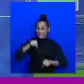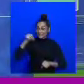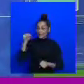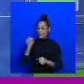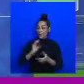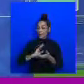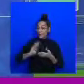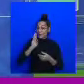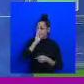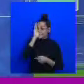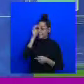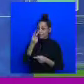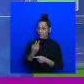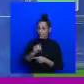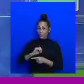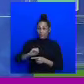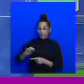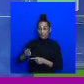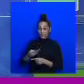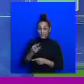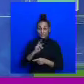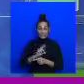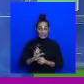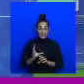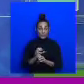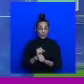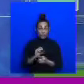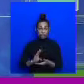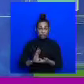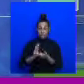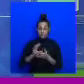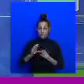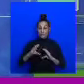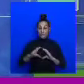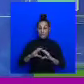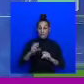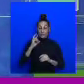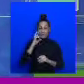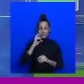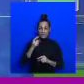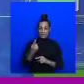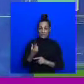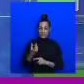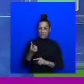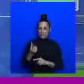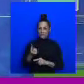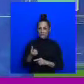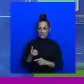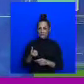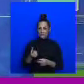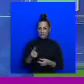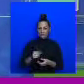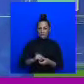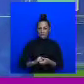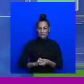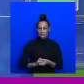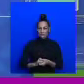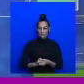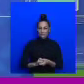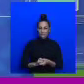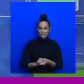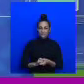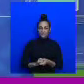estimado está em 200 milhões de reais e não acumula. Bola rosa, 16. Rosa número 16.